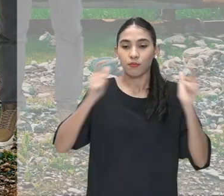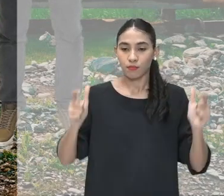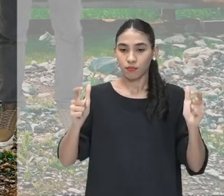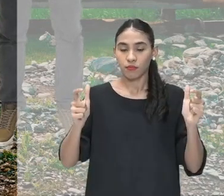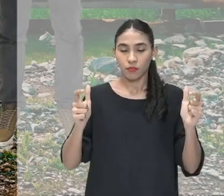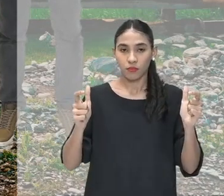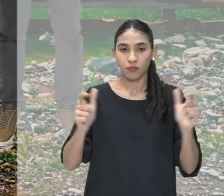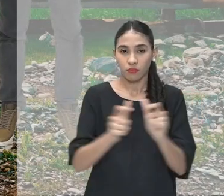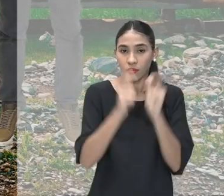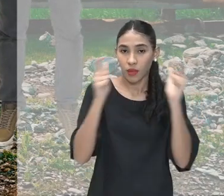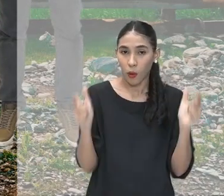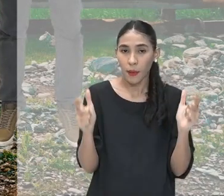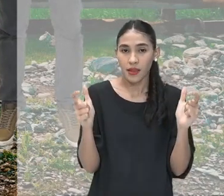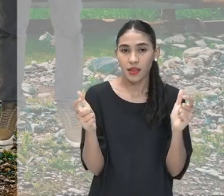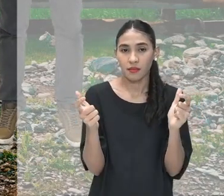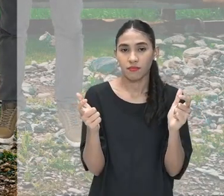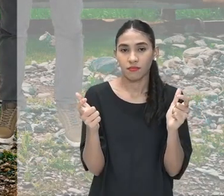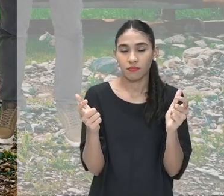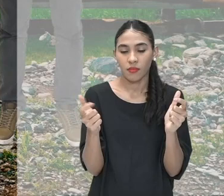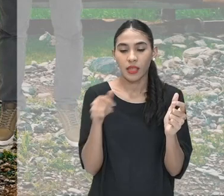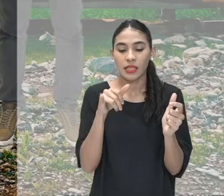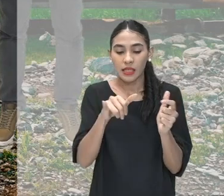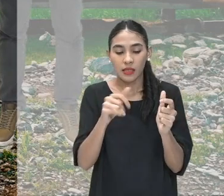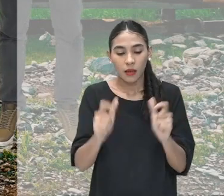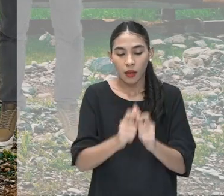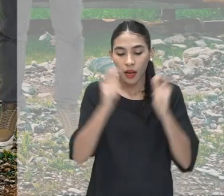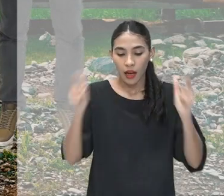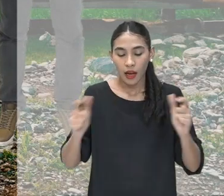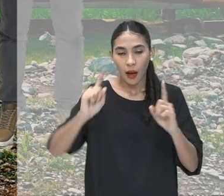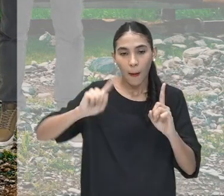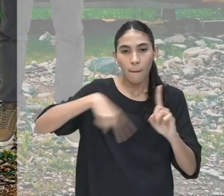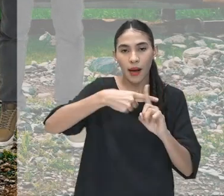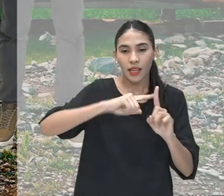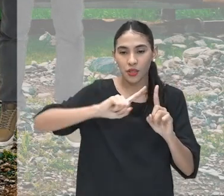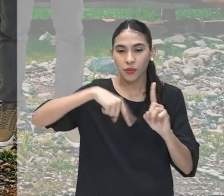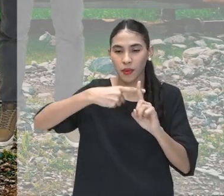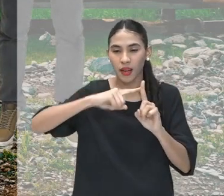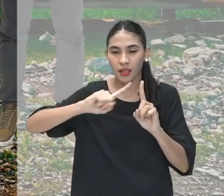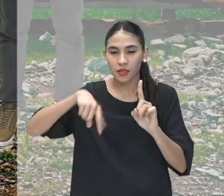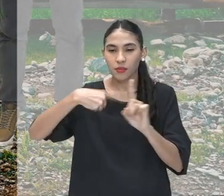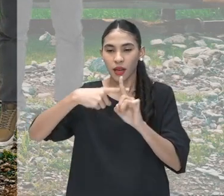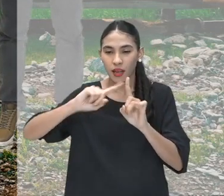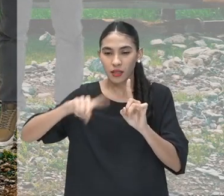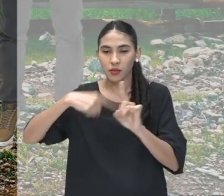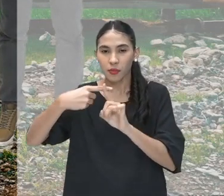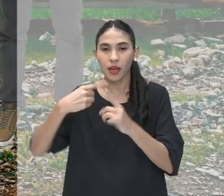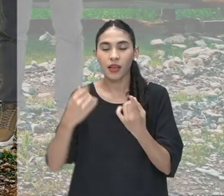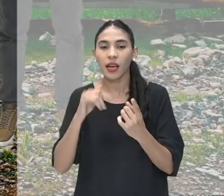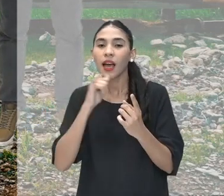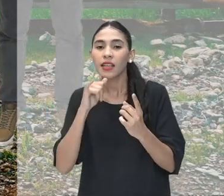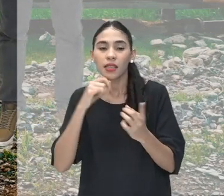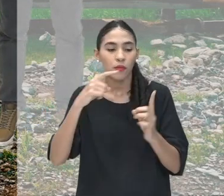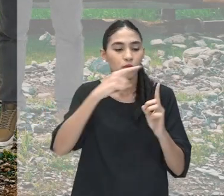lugar, simplesmente quando você acrescenta, por exemplo, ali tipo um TA,